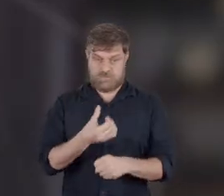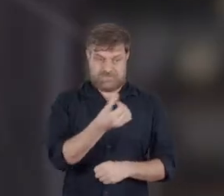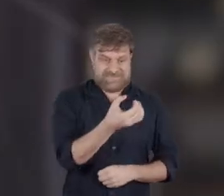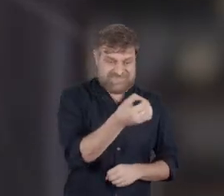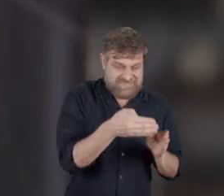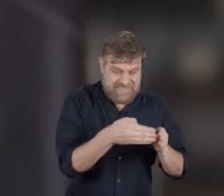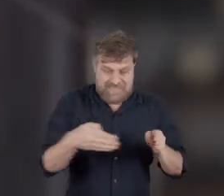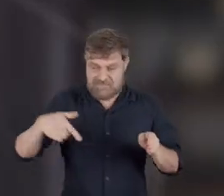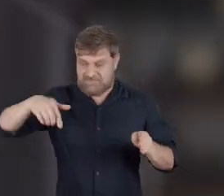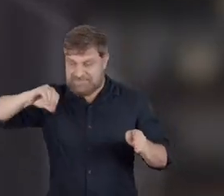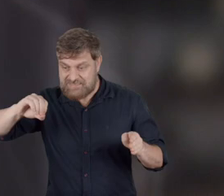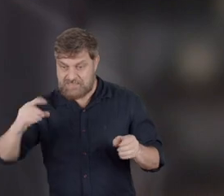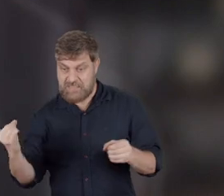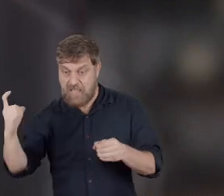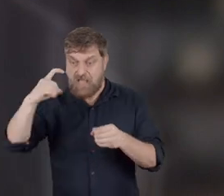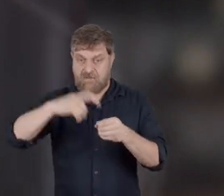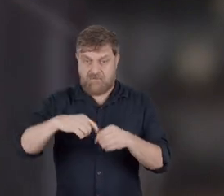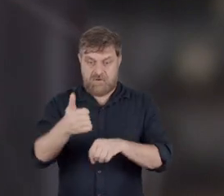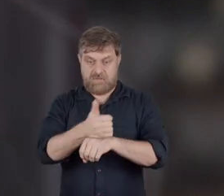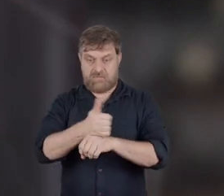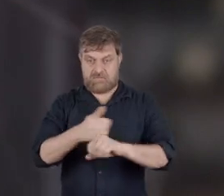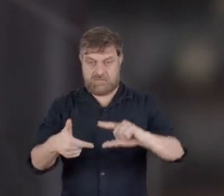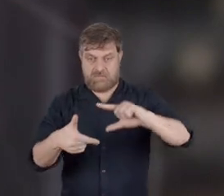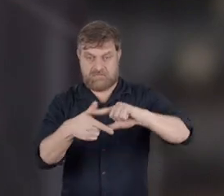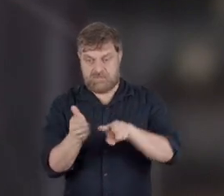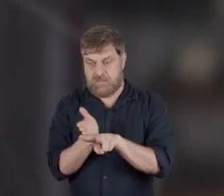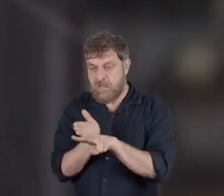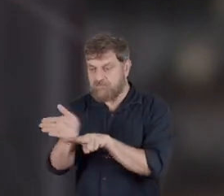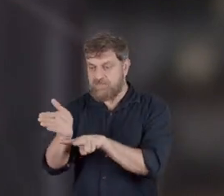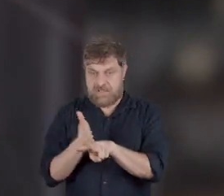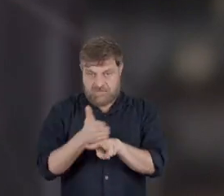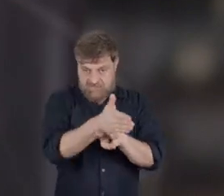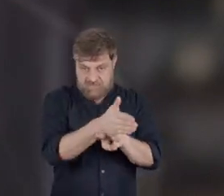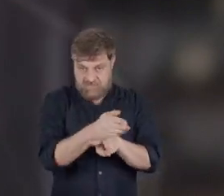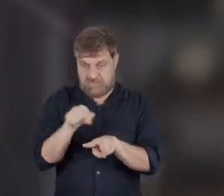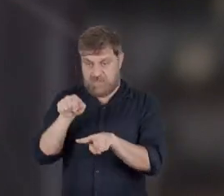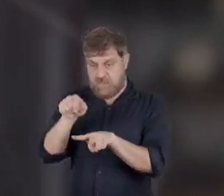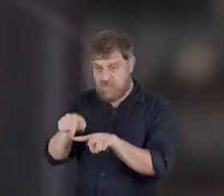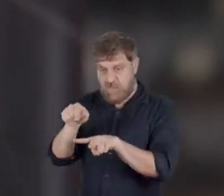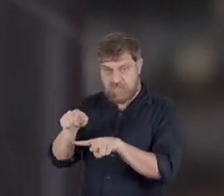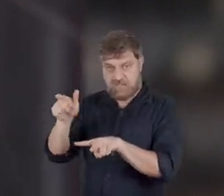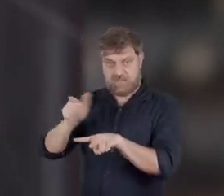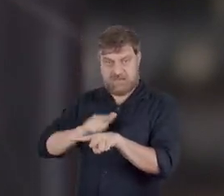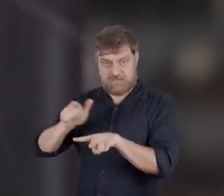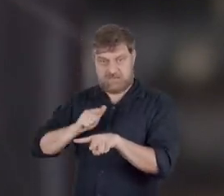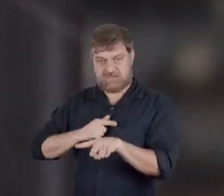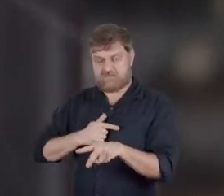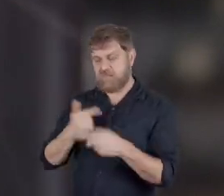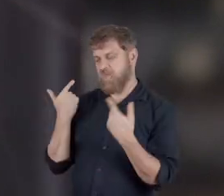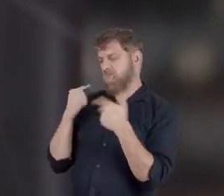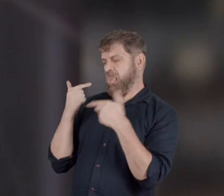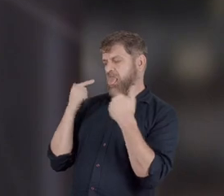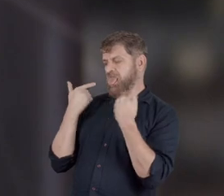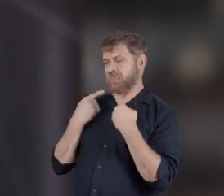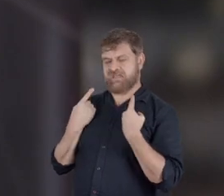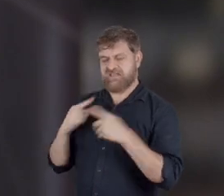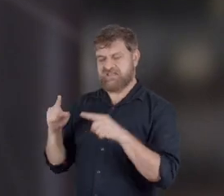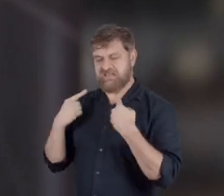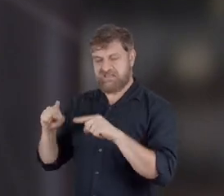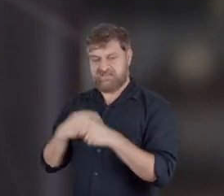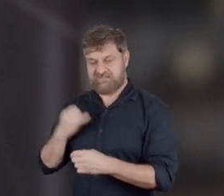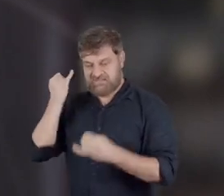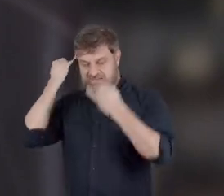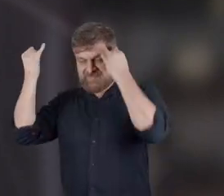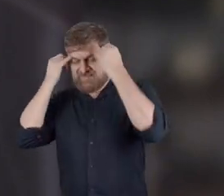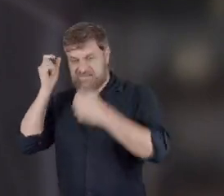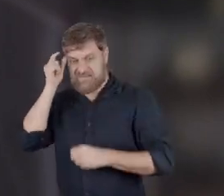autoritários, entre 60 e 70, a gente tem uma retomada dos modernistas em duas vertentes. Uma, que é pelo deboche, que é